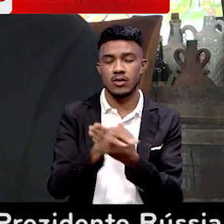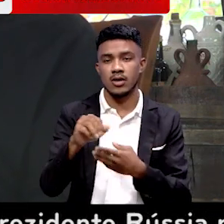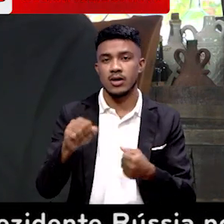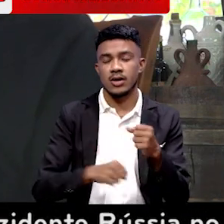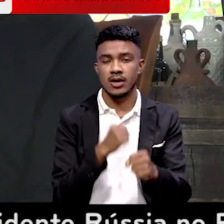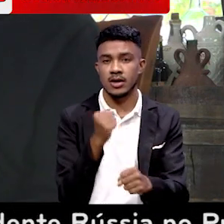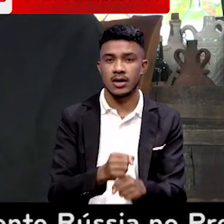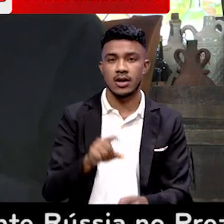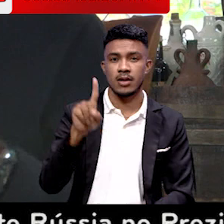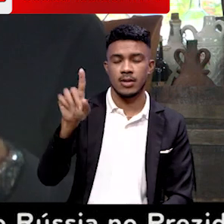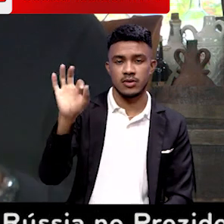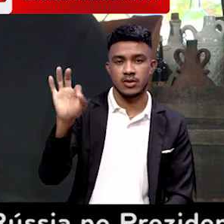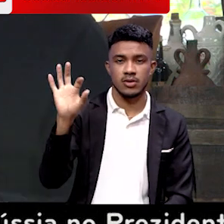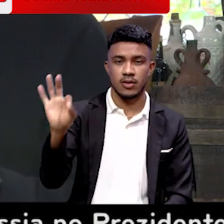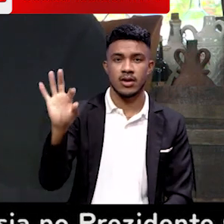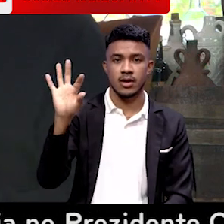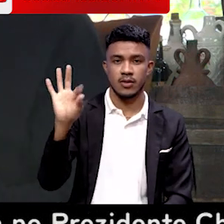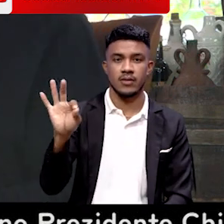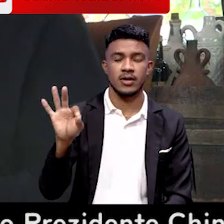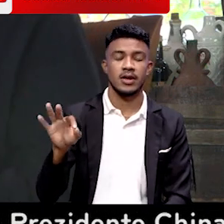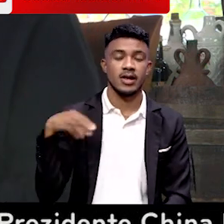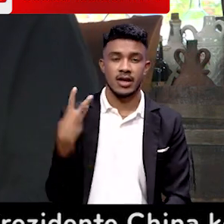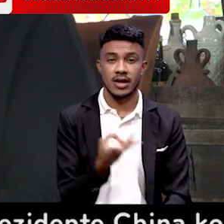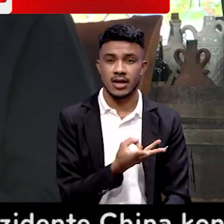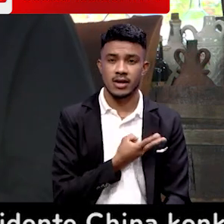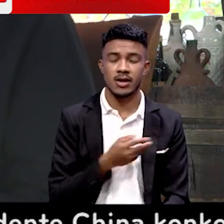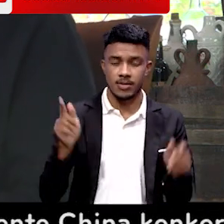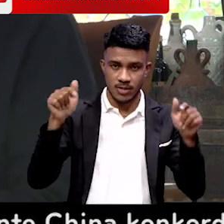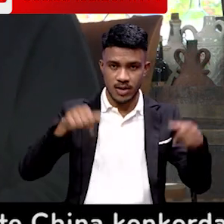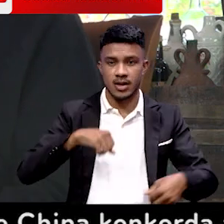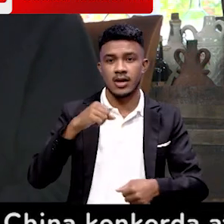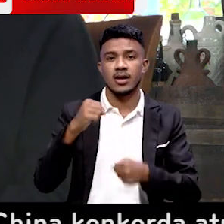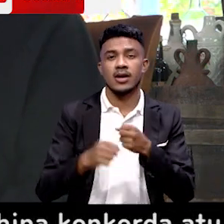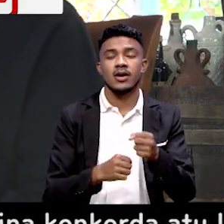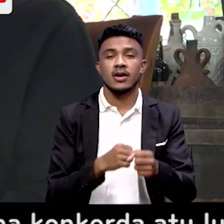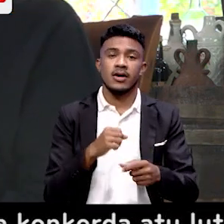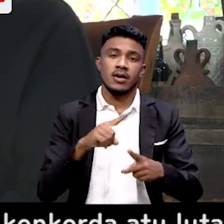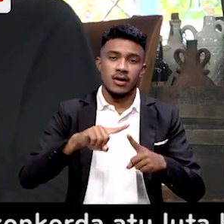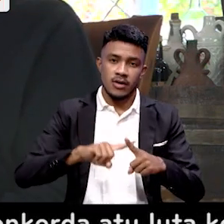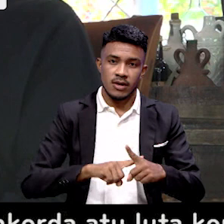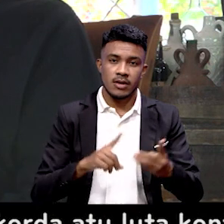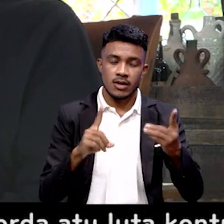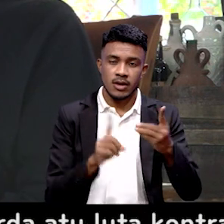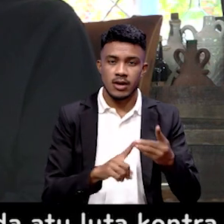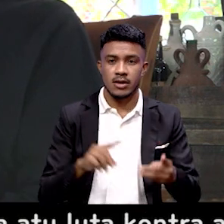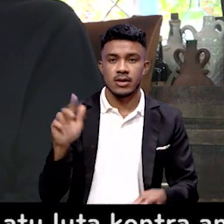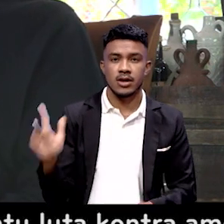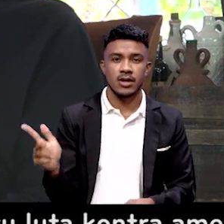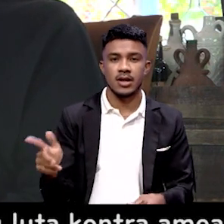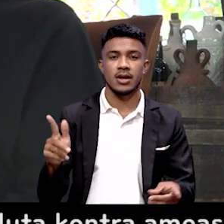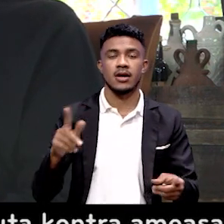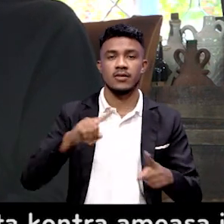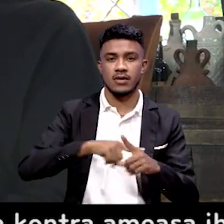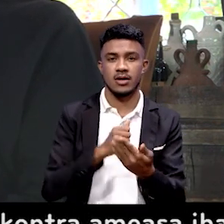mate. E tanto dia 30 de agosto, e tanto a noite da lida tão a cru, vai